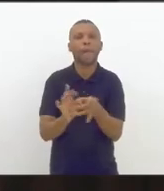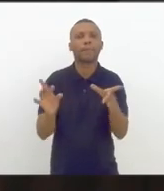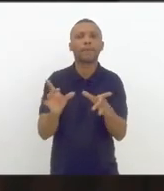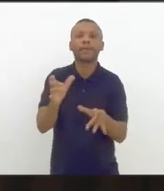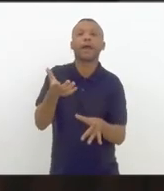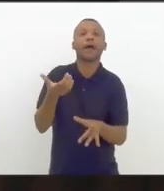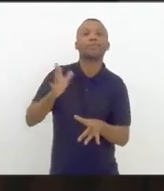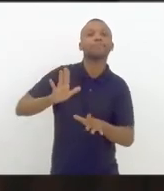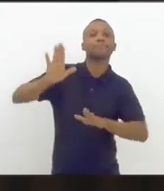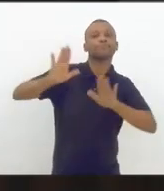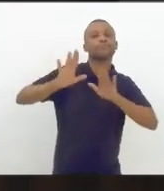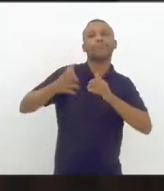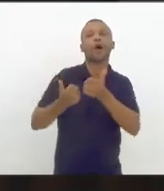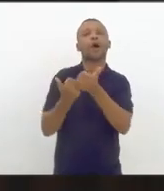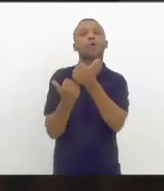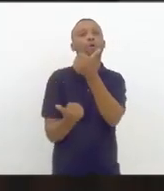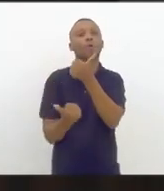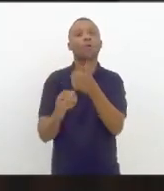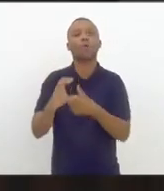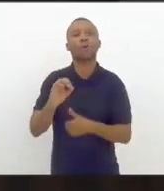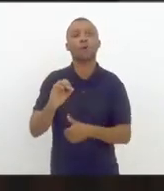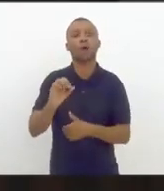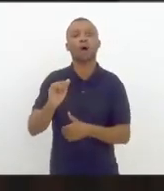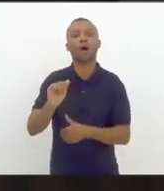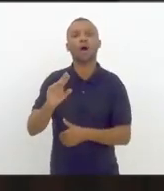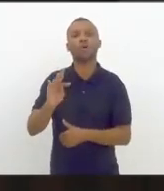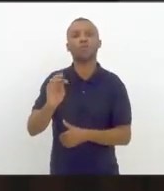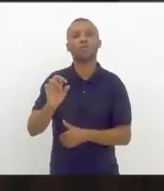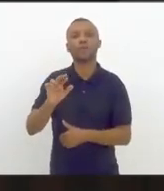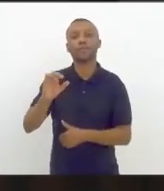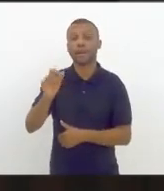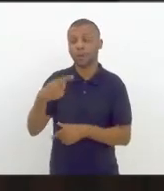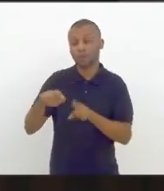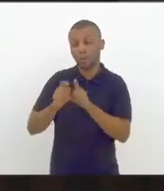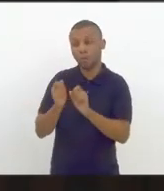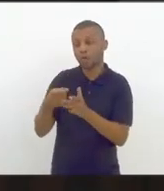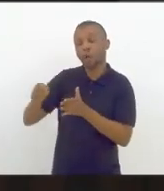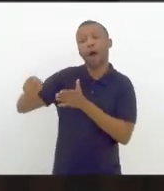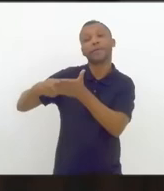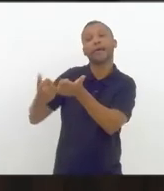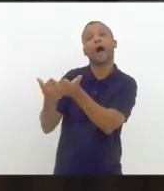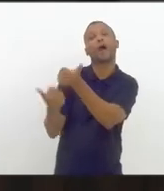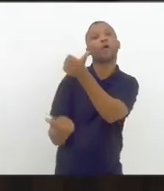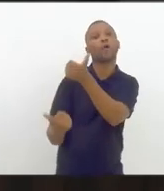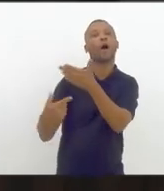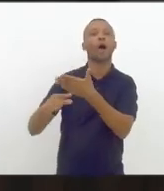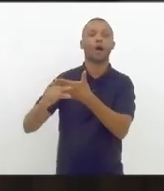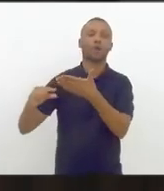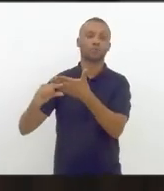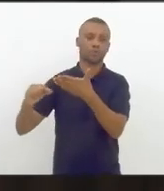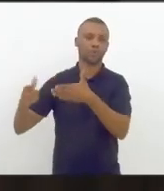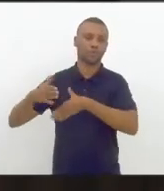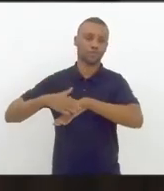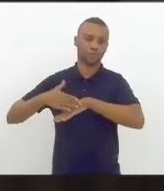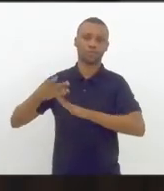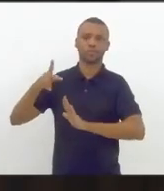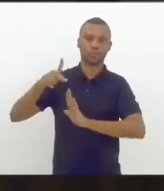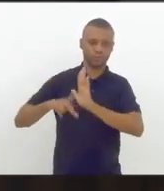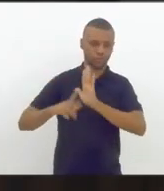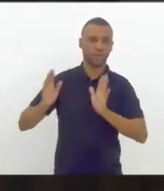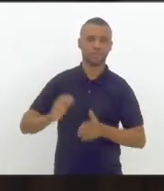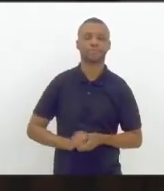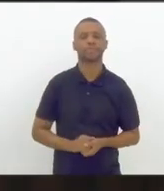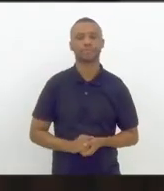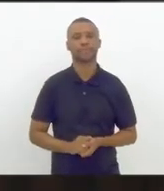coautoria sugerida por Vossa Senhora. Eu mesmo, Vossa Senhora, Vossa Excelência, eu mesmo vou me apresentar como